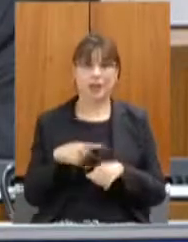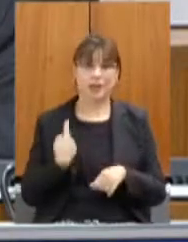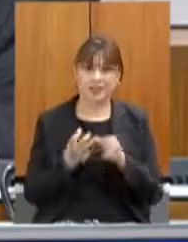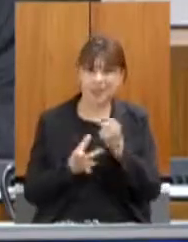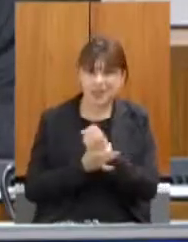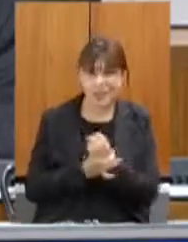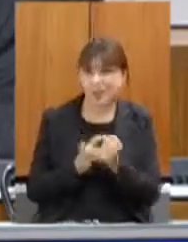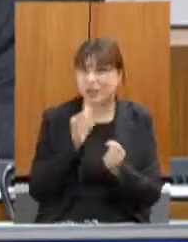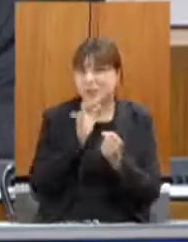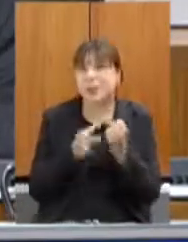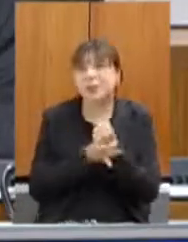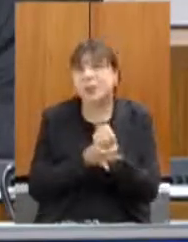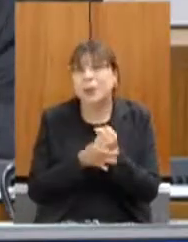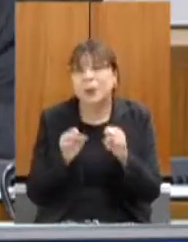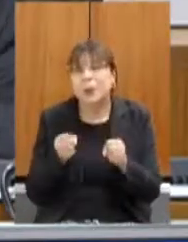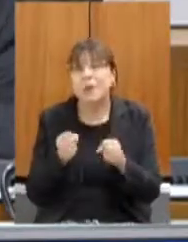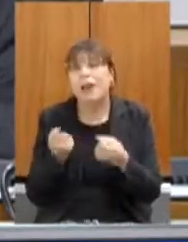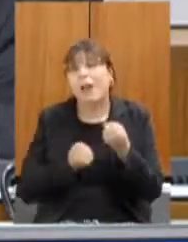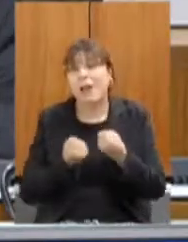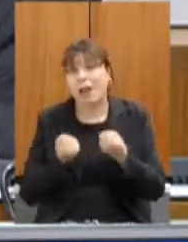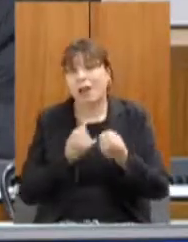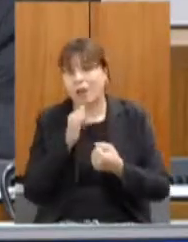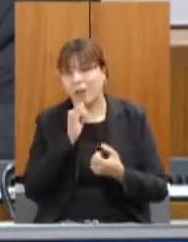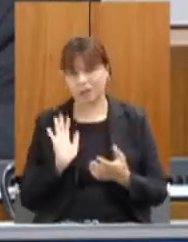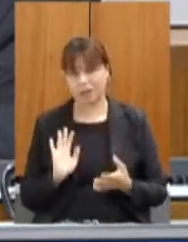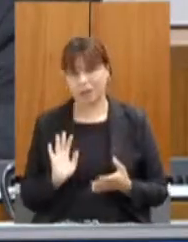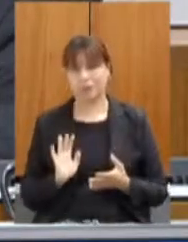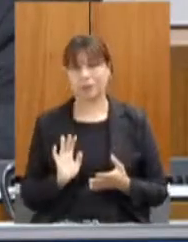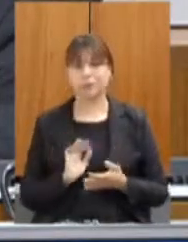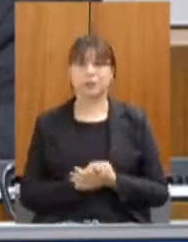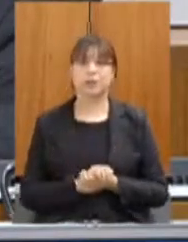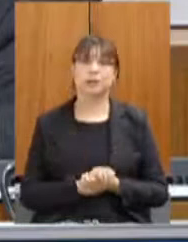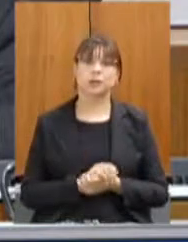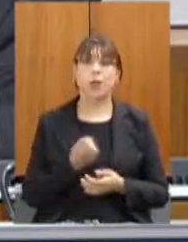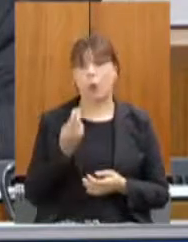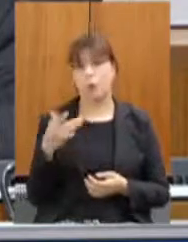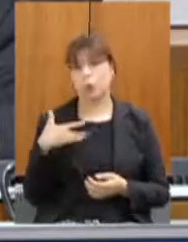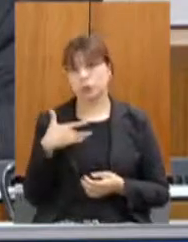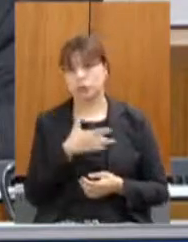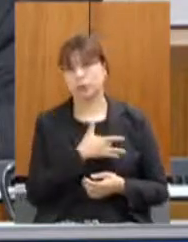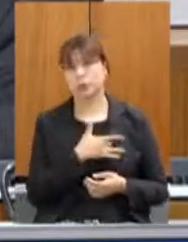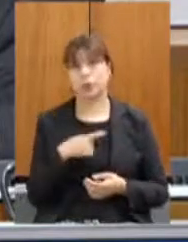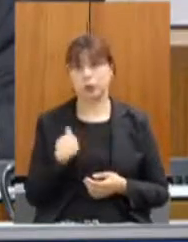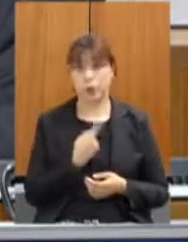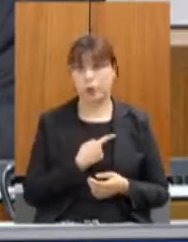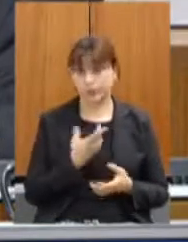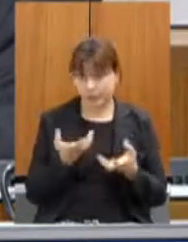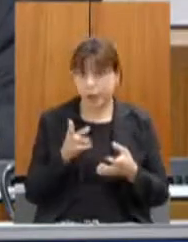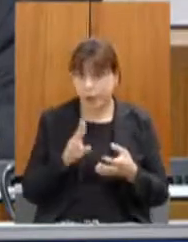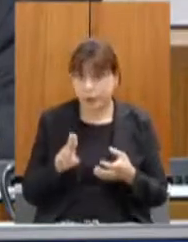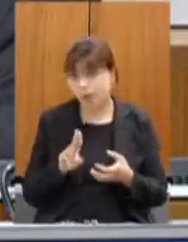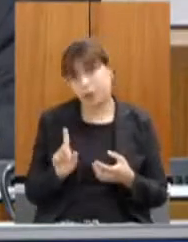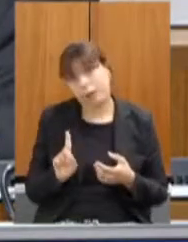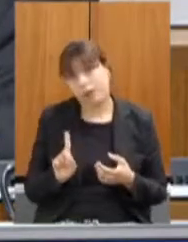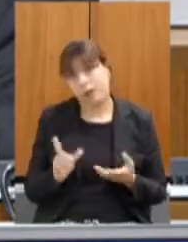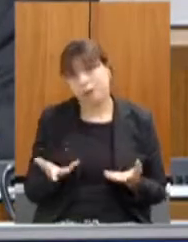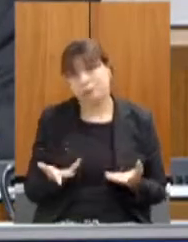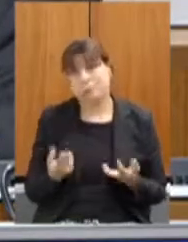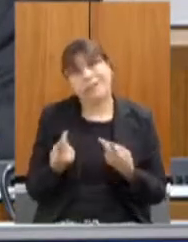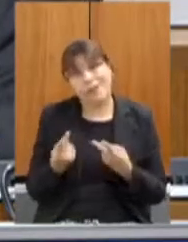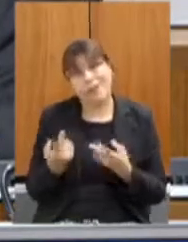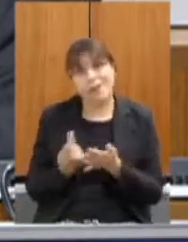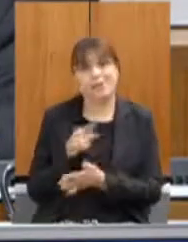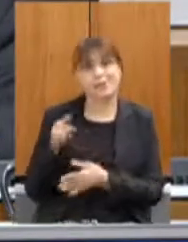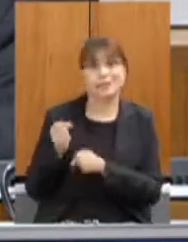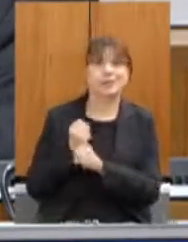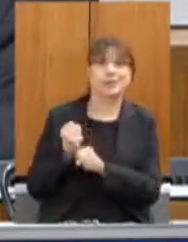A exemplo do seguro de carro e seguro de saúde no fundo a gente faz um seguro querendo não usar e foi isso que aconteceu com o hospital de